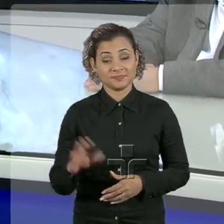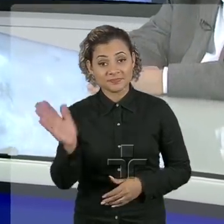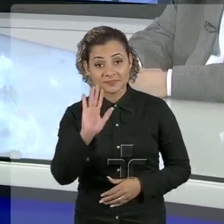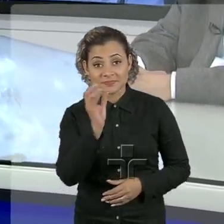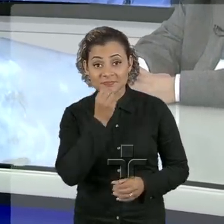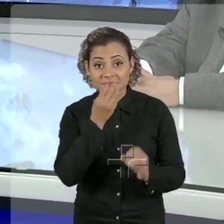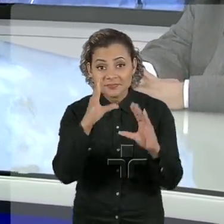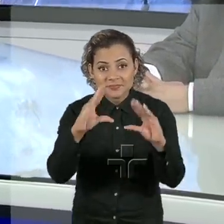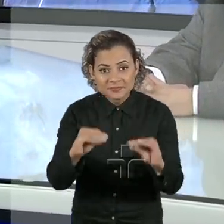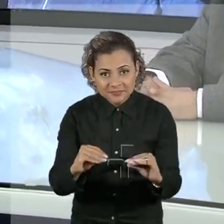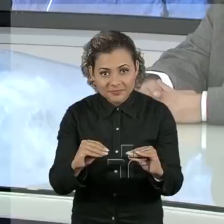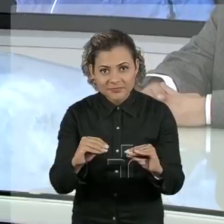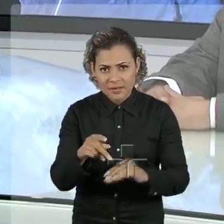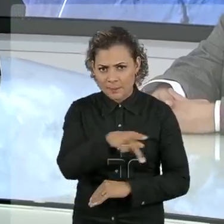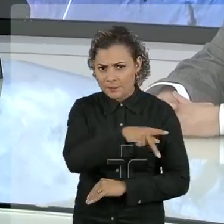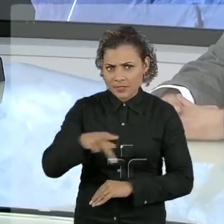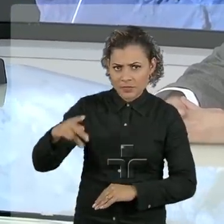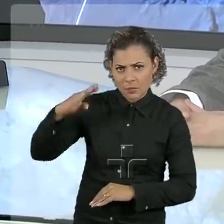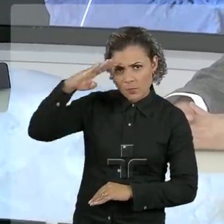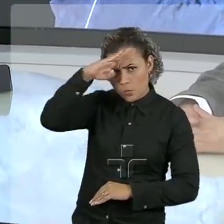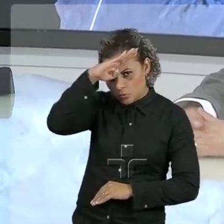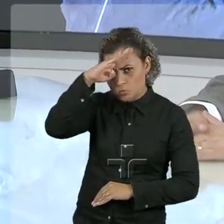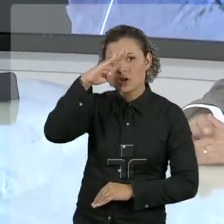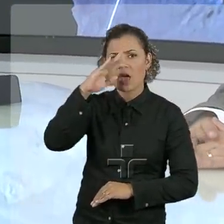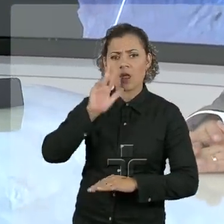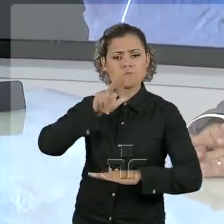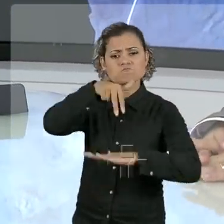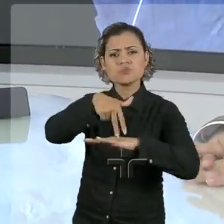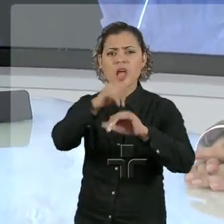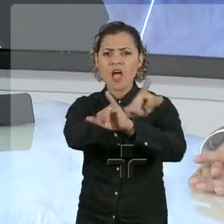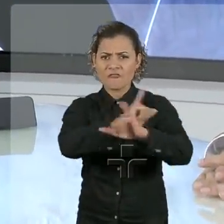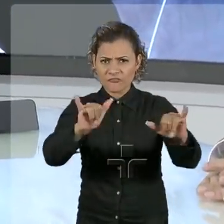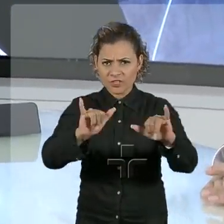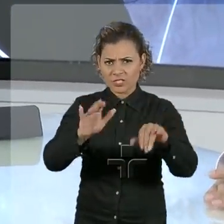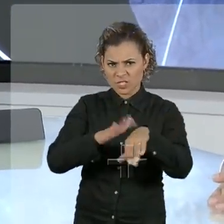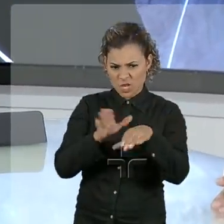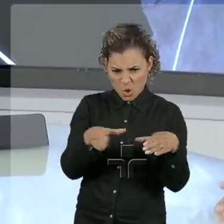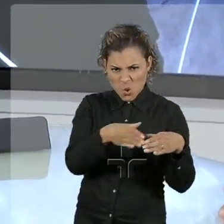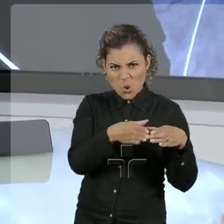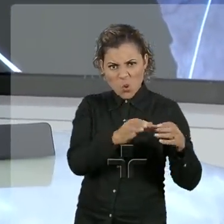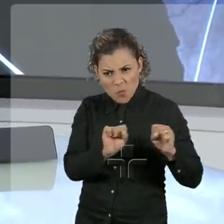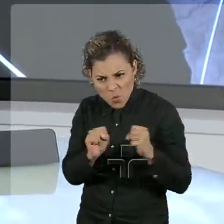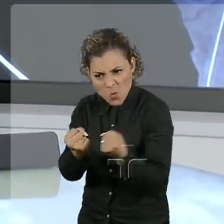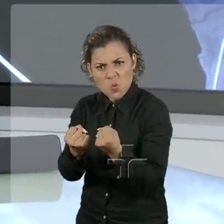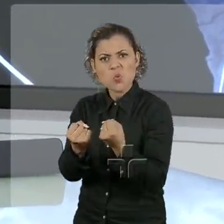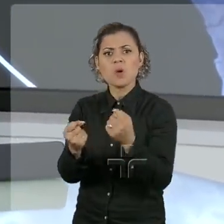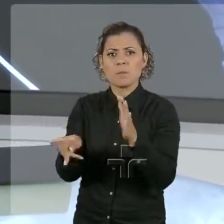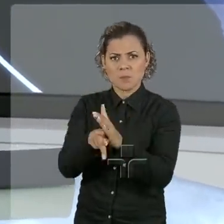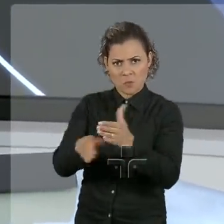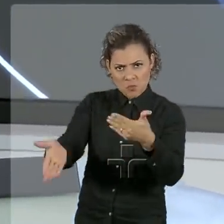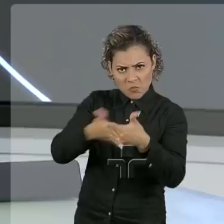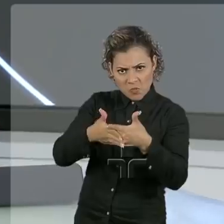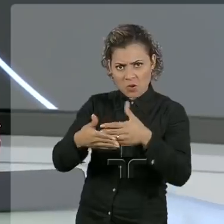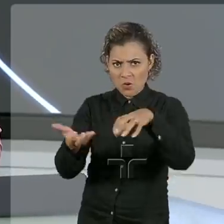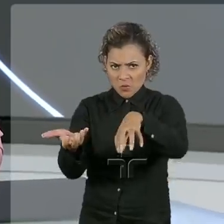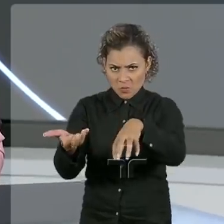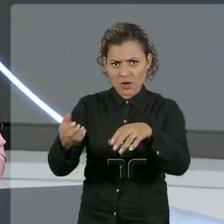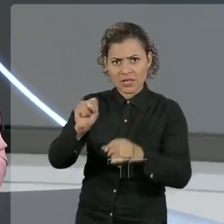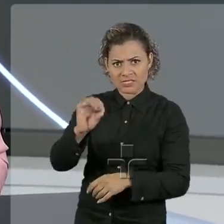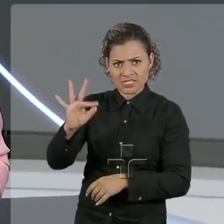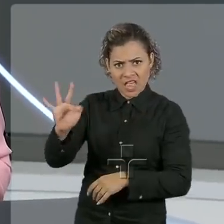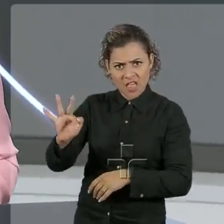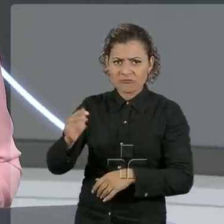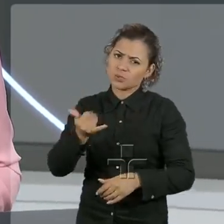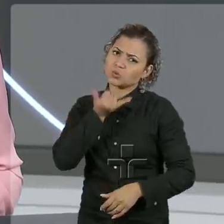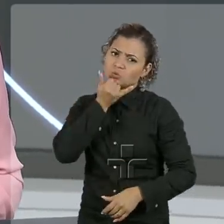Olá, boa noite. Presidente Jair Bolsonaro diz que defensores do fechamento do Congresso e do Supremo estão na manifestação